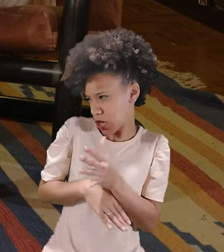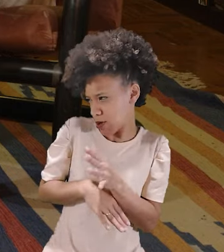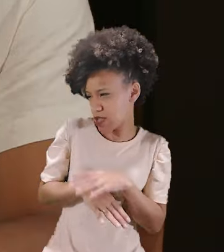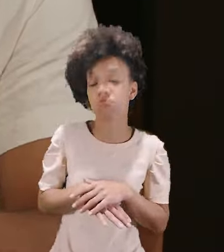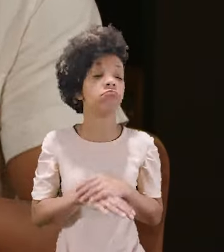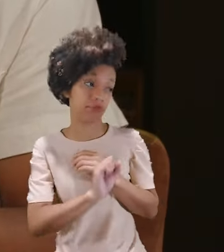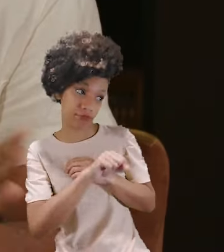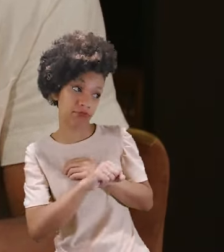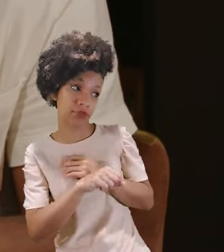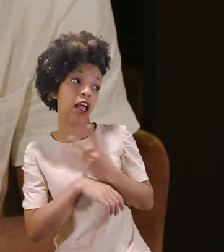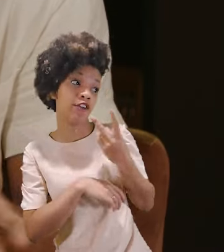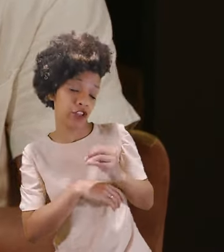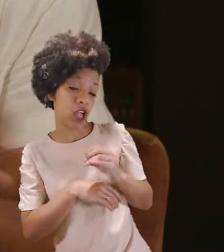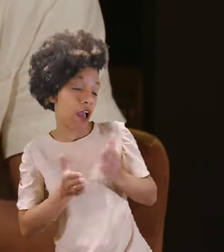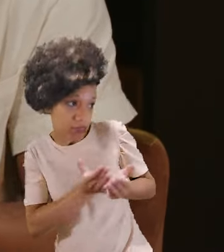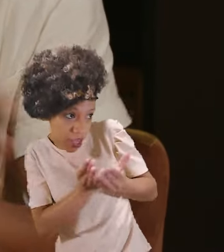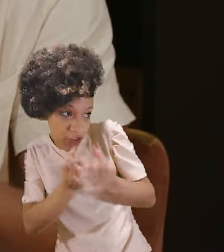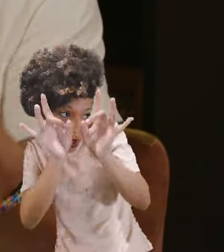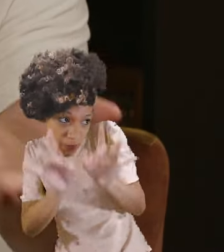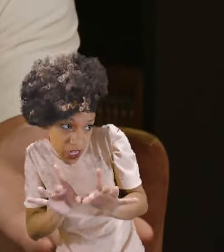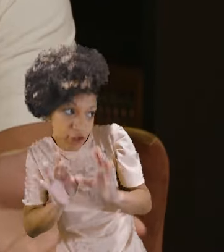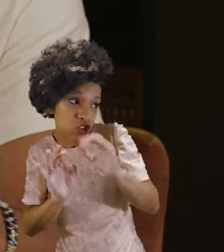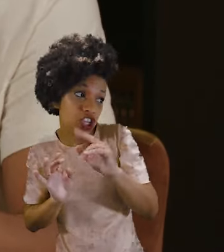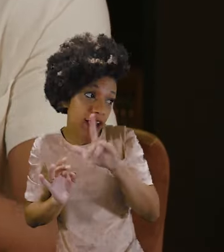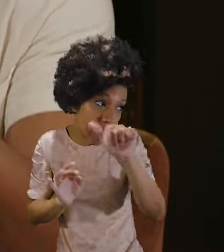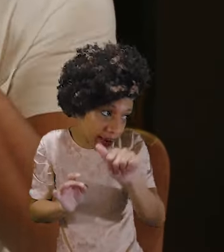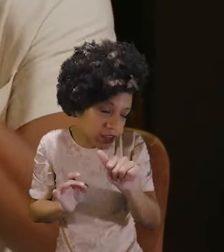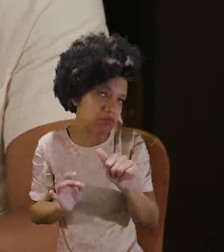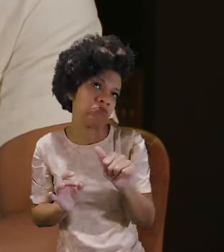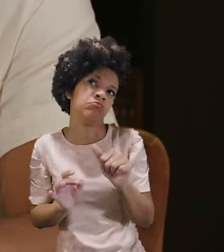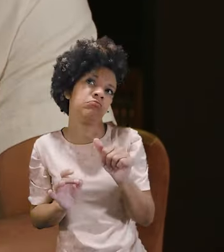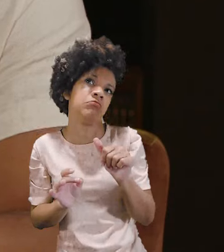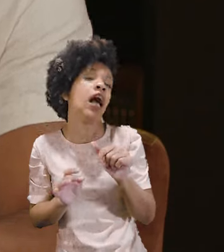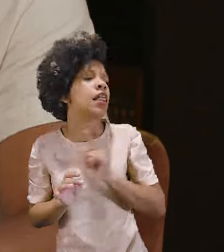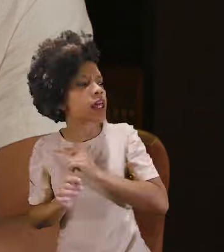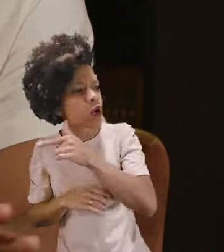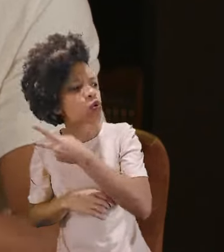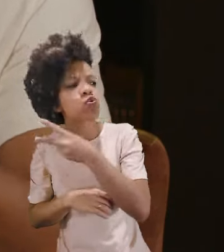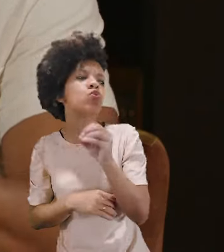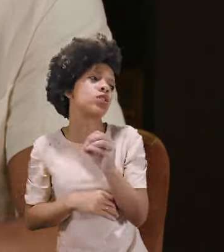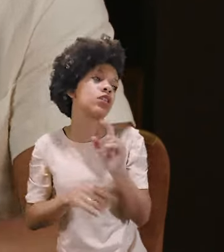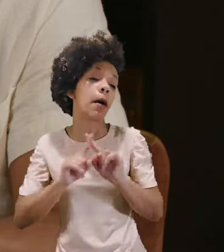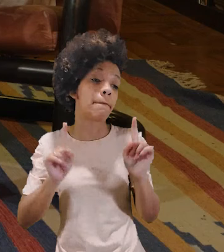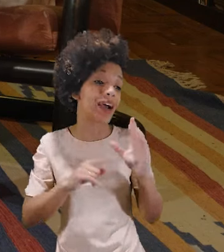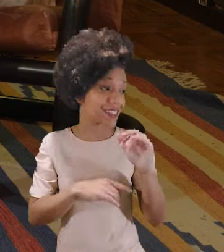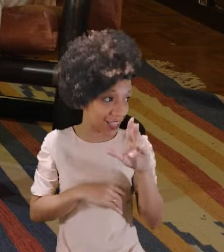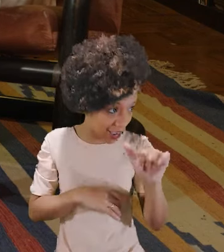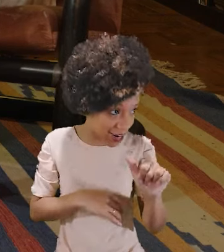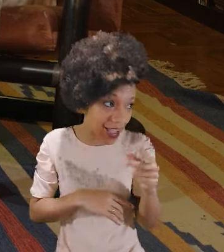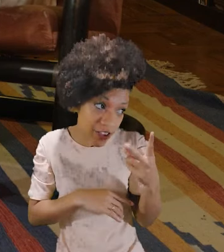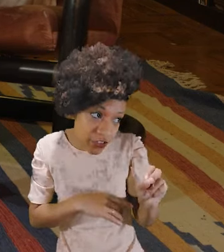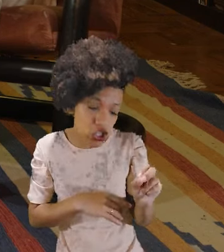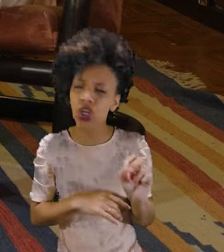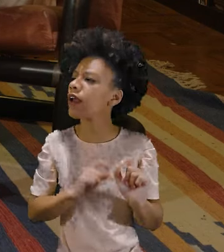20 uma média a gente tá perto navios de carga que transportam esse porque teve especiais também vai ter lá se 200 pessoas então Mas tente navio de carga muitas pessoas